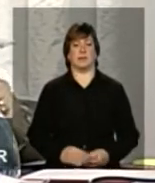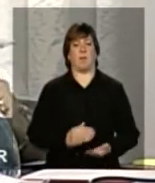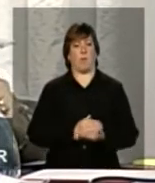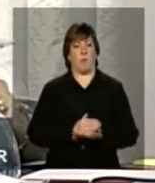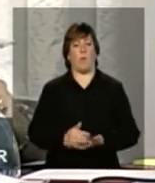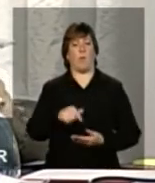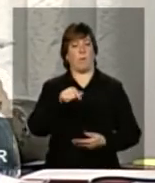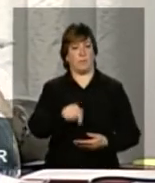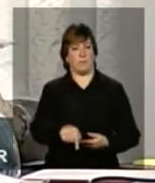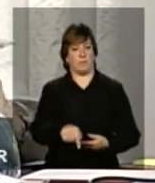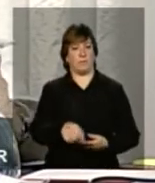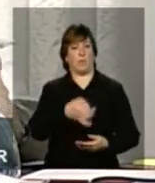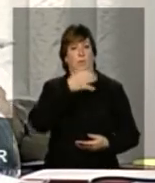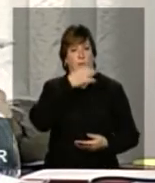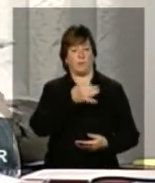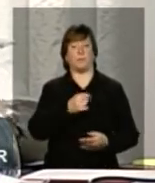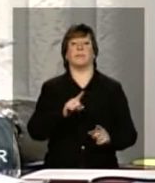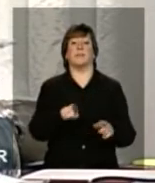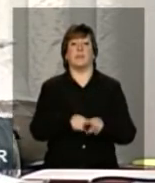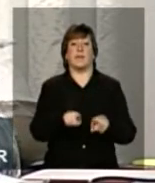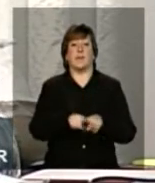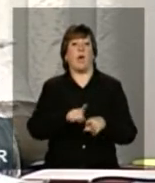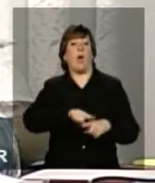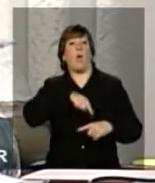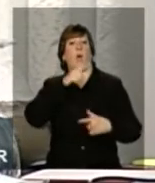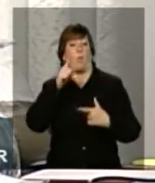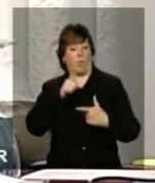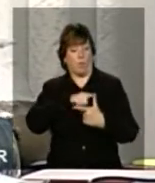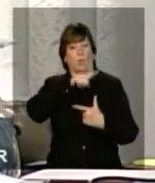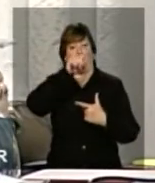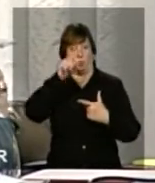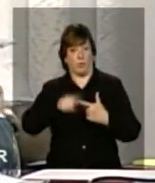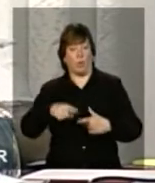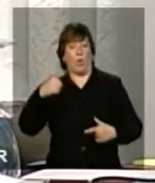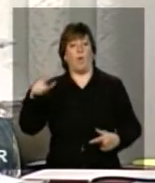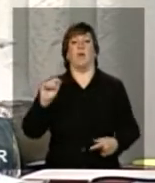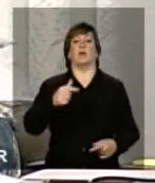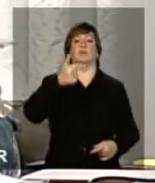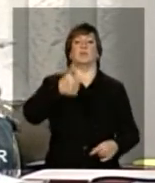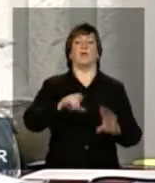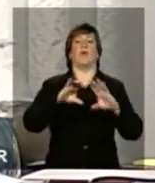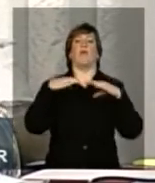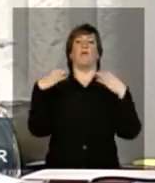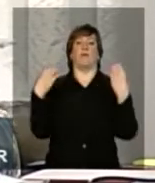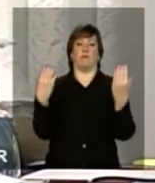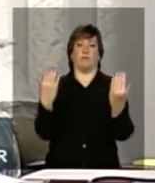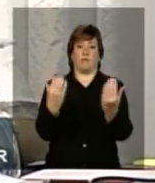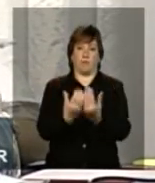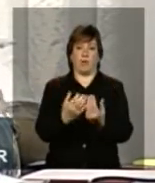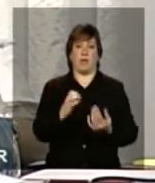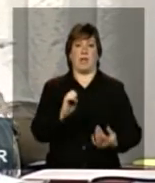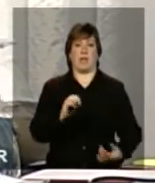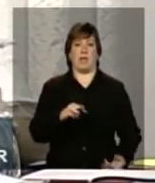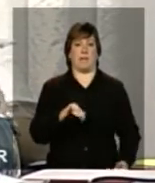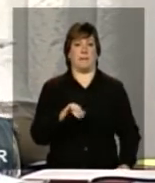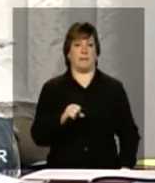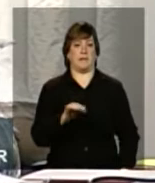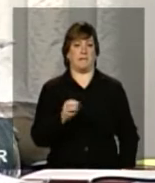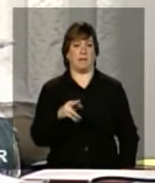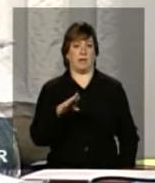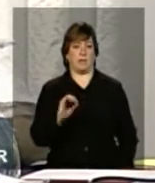E a outra também foi sobre o segundo fórum hemisférico, que